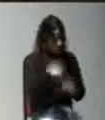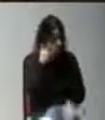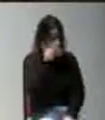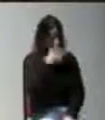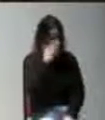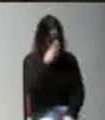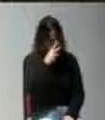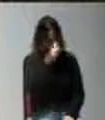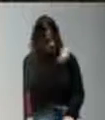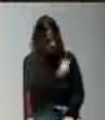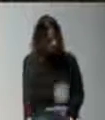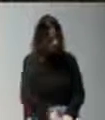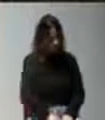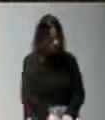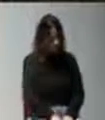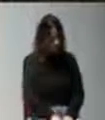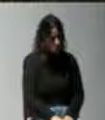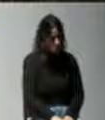Ótimo.